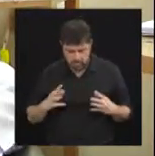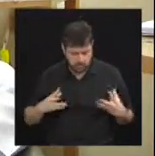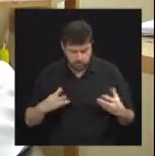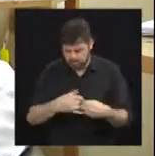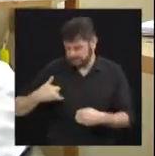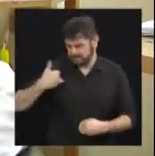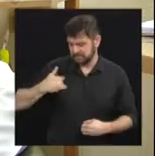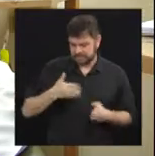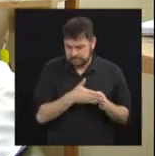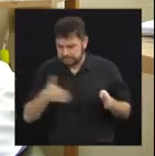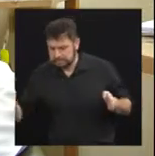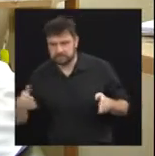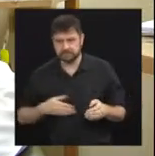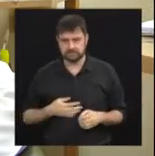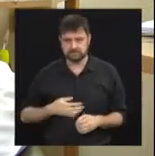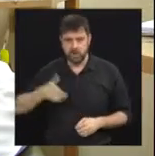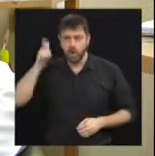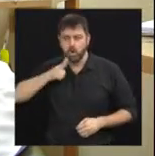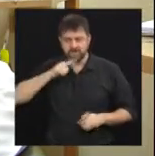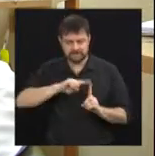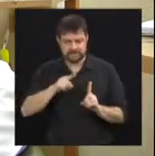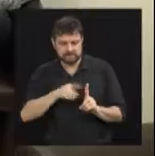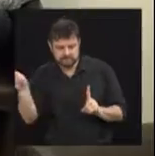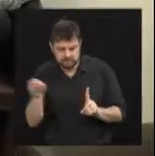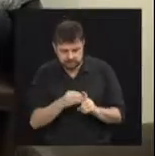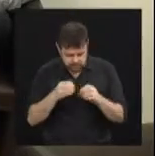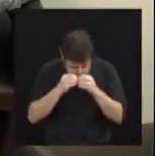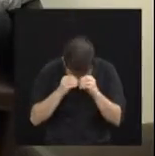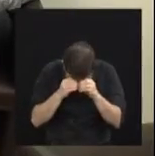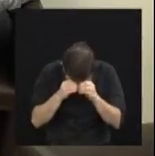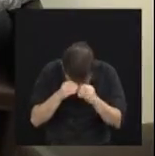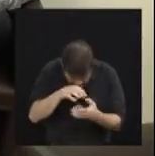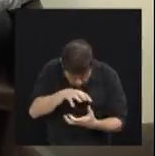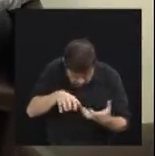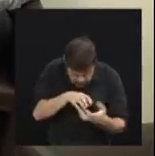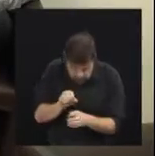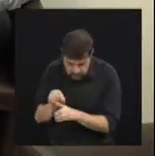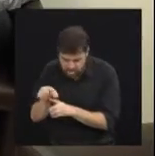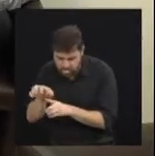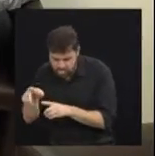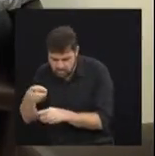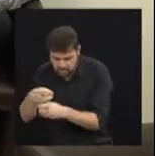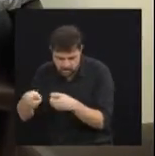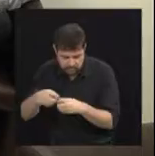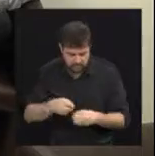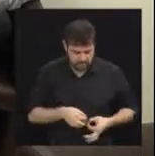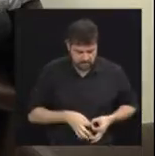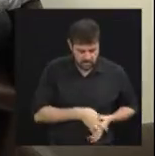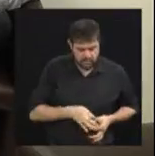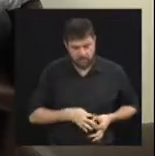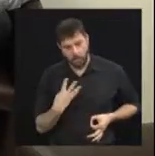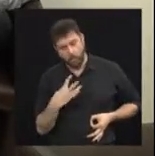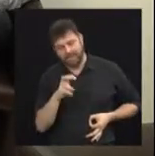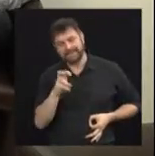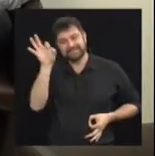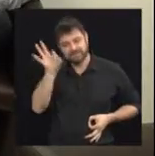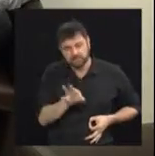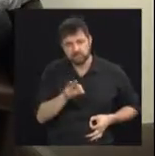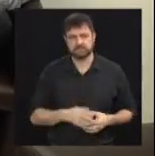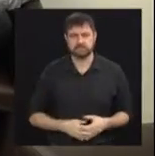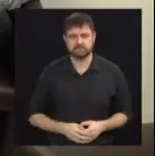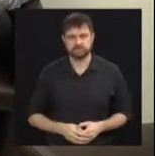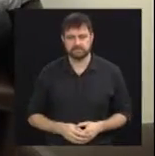faixas etárias, a chance de sucesso da fertilização in vitro por tentativa gira em torno de 45%. Doutora,